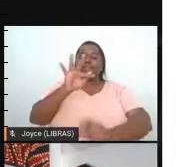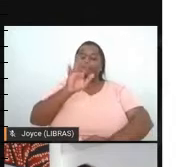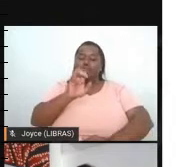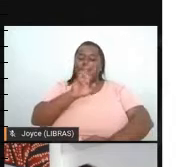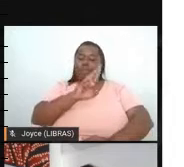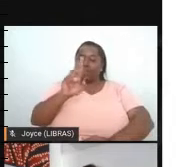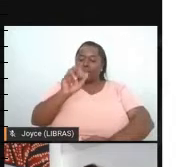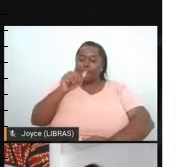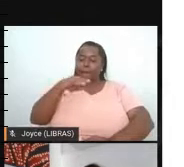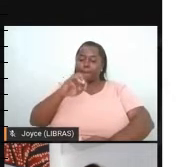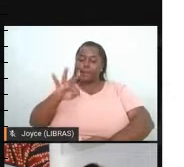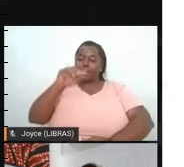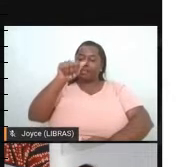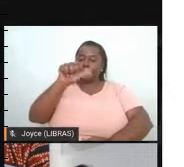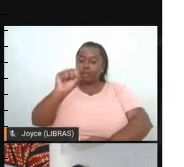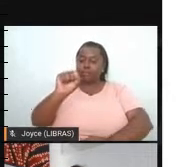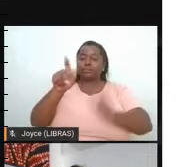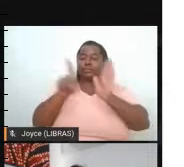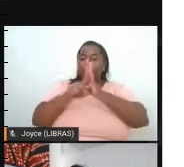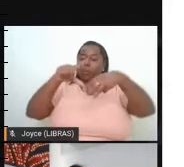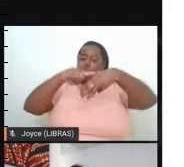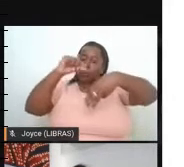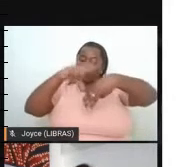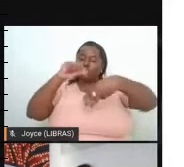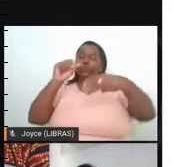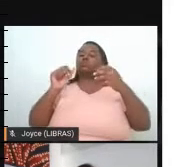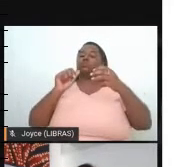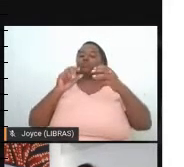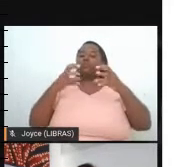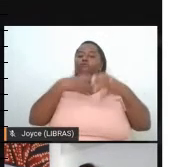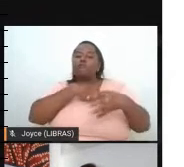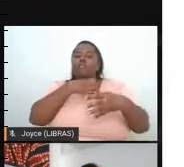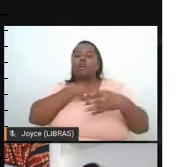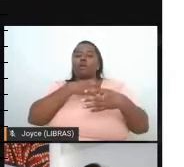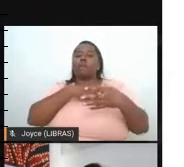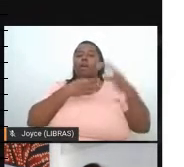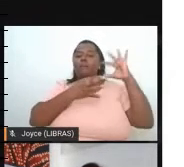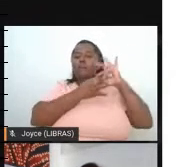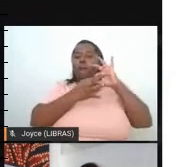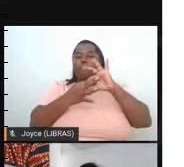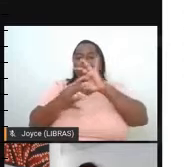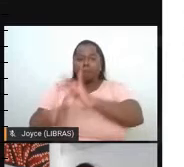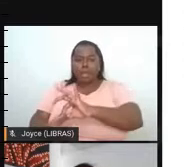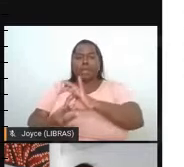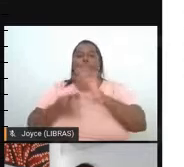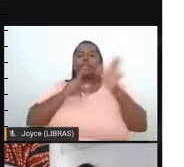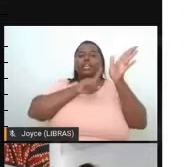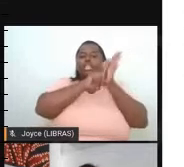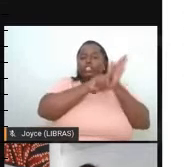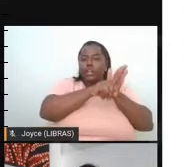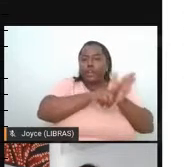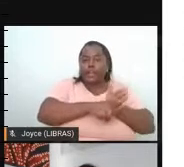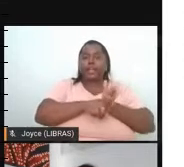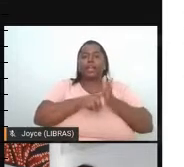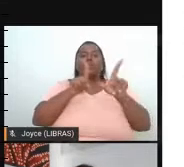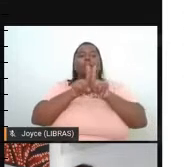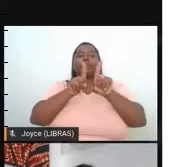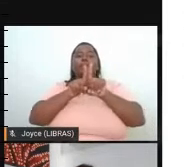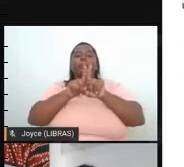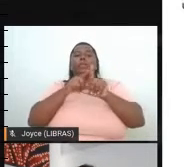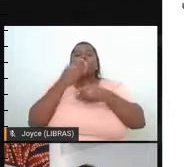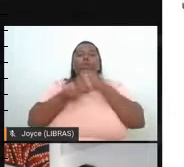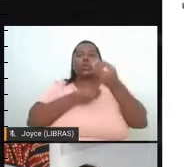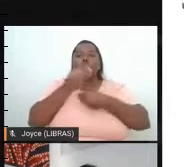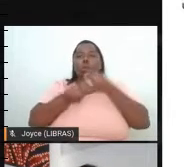forma conjunta, questionário, banco de questões e os relatórios, tanto da atividade como de nota e frequência,